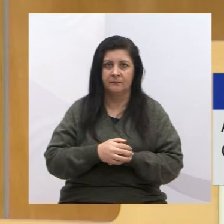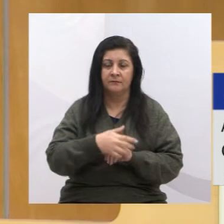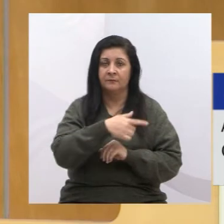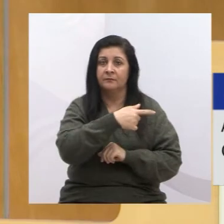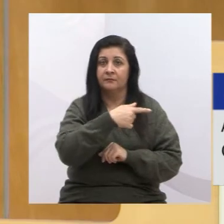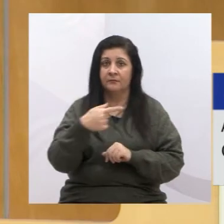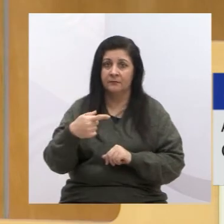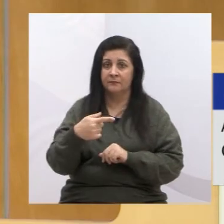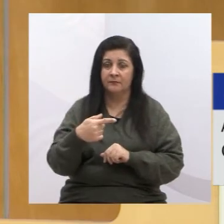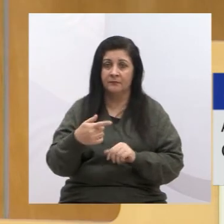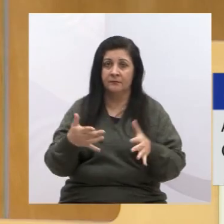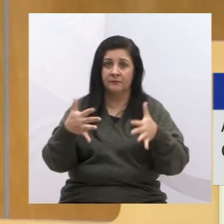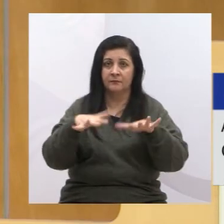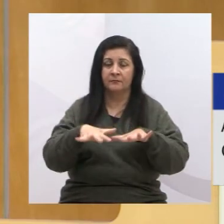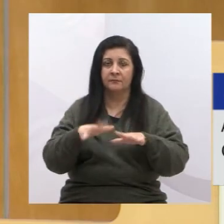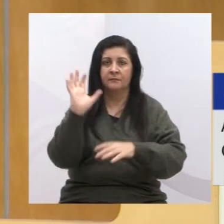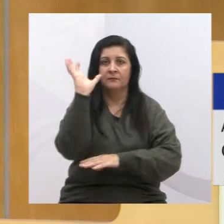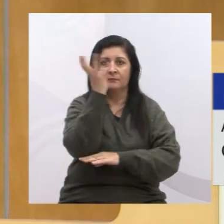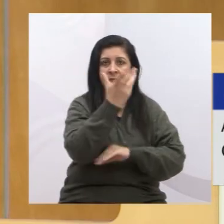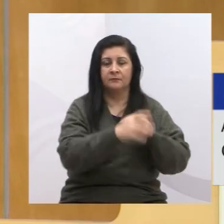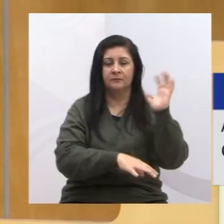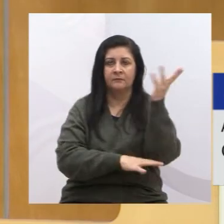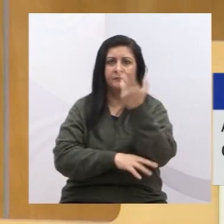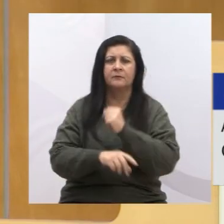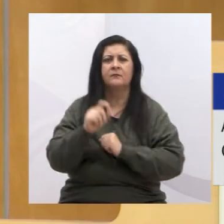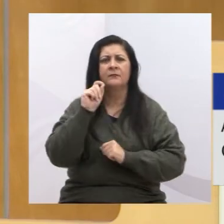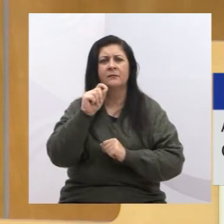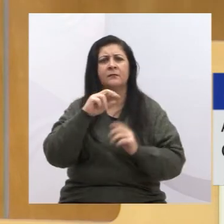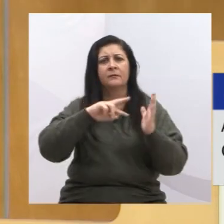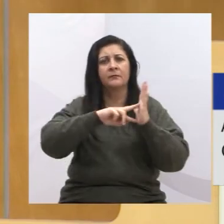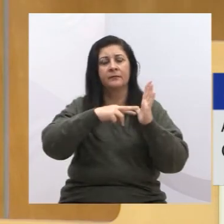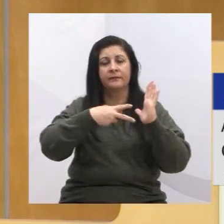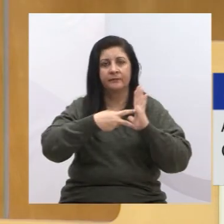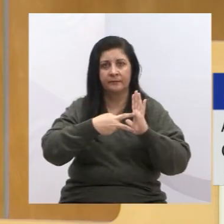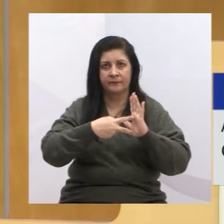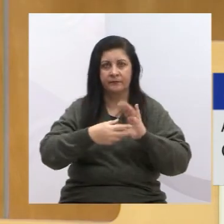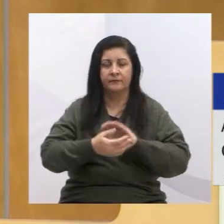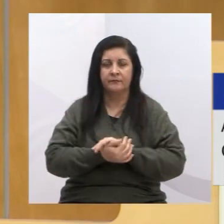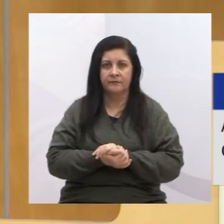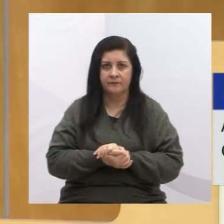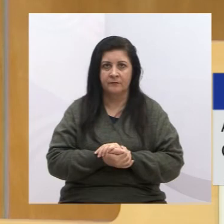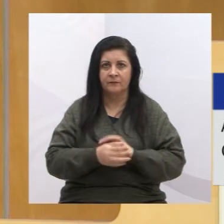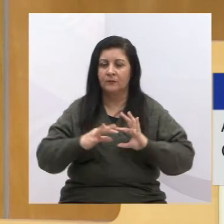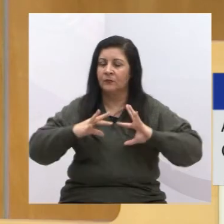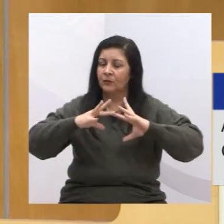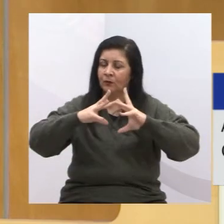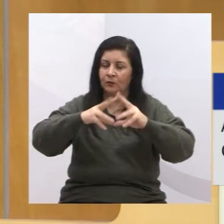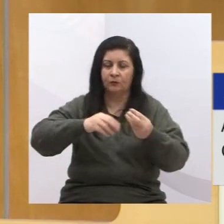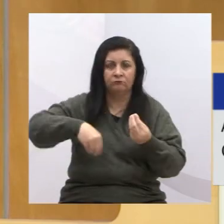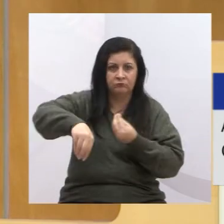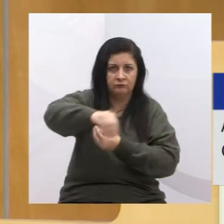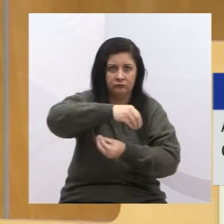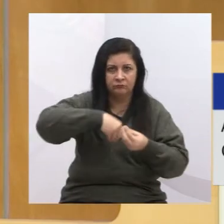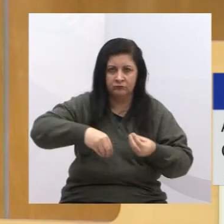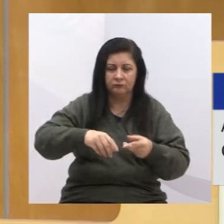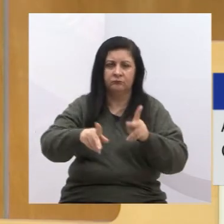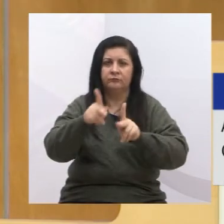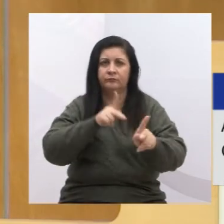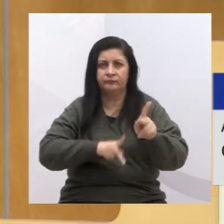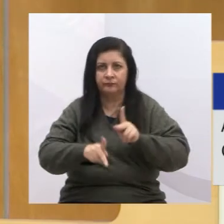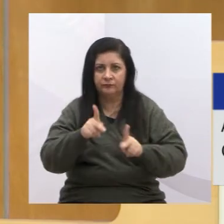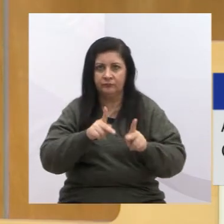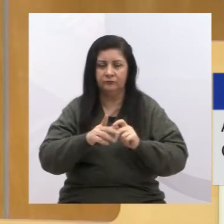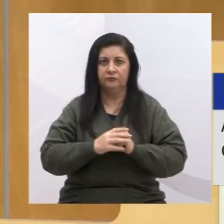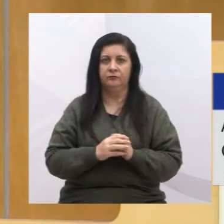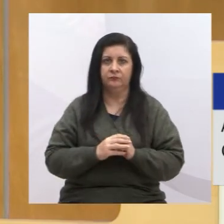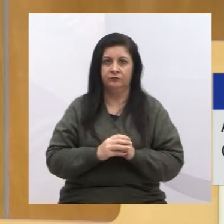Semana Integrada do Meio Ambiente. Então, o que seria Semana Integrada? Envolve todo mundo, envolve comunidade,